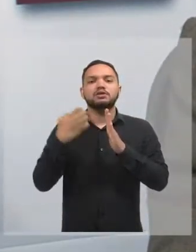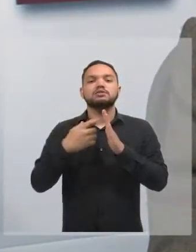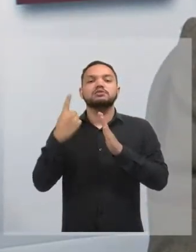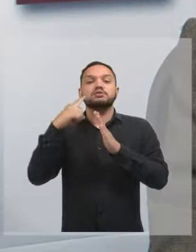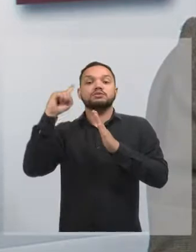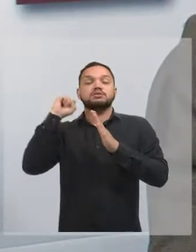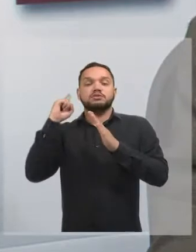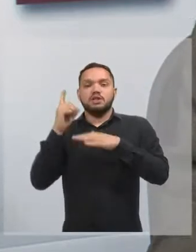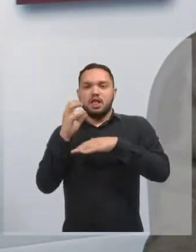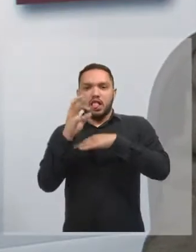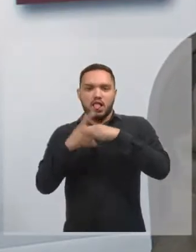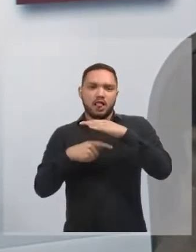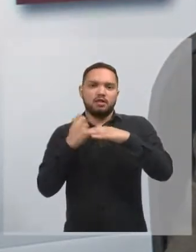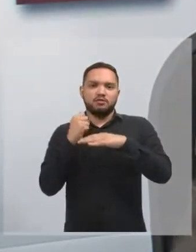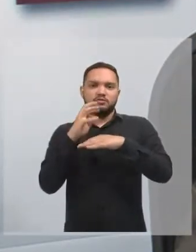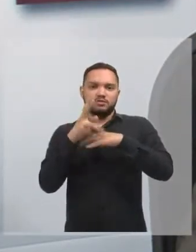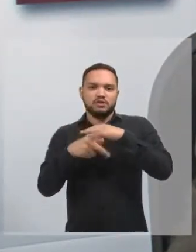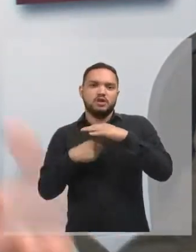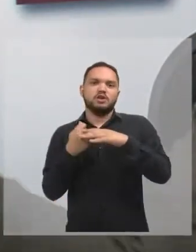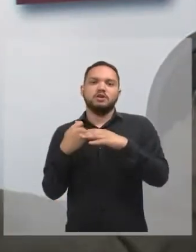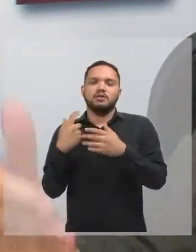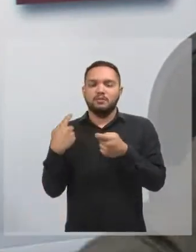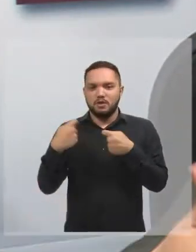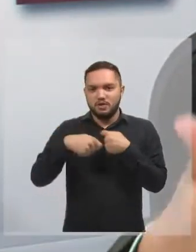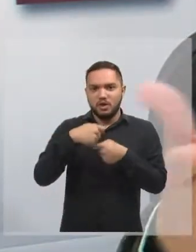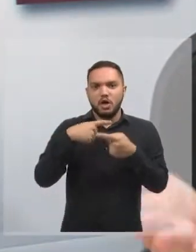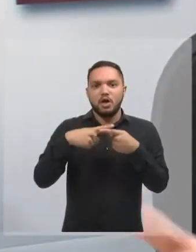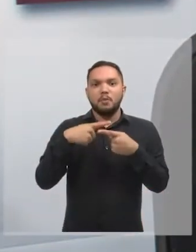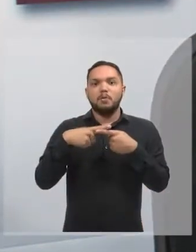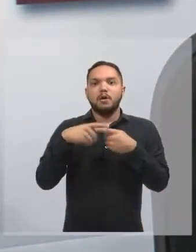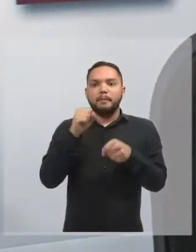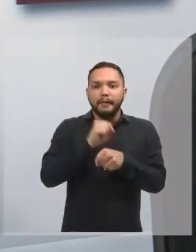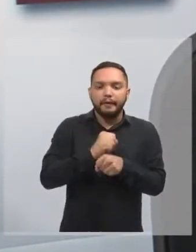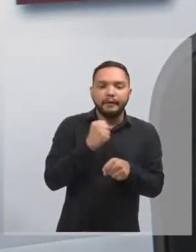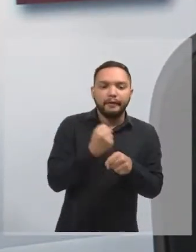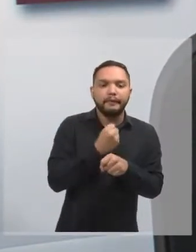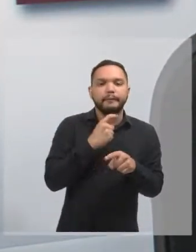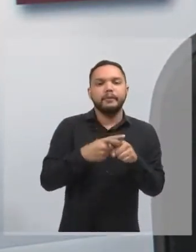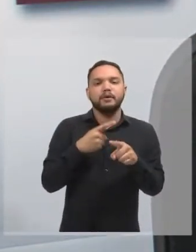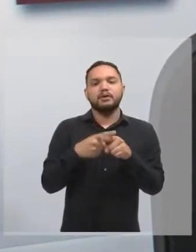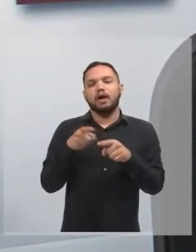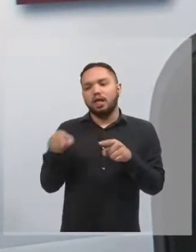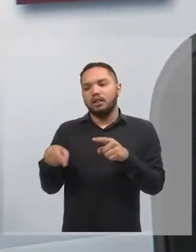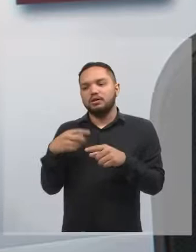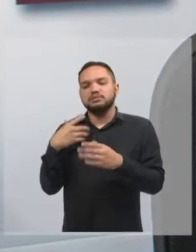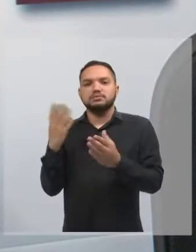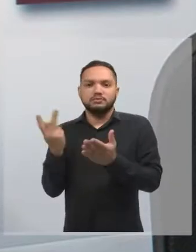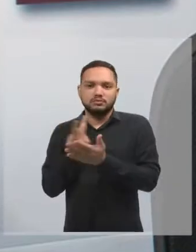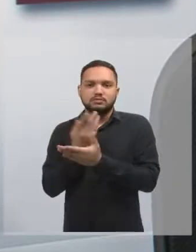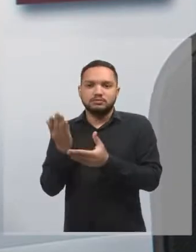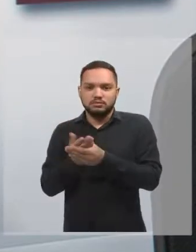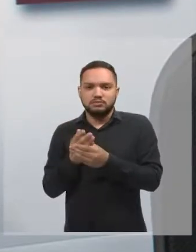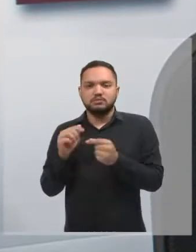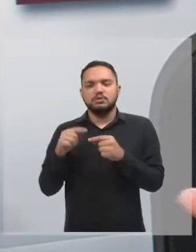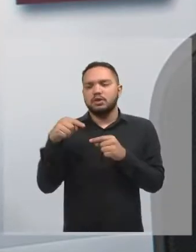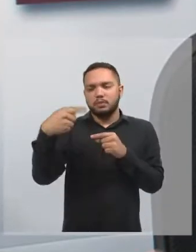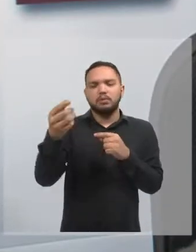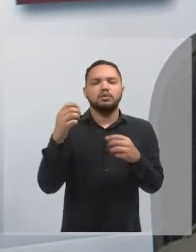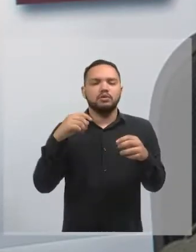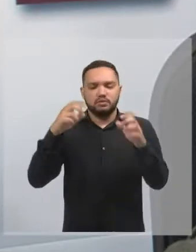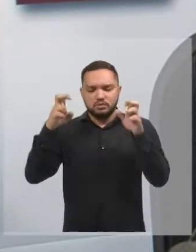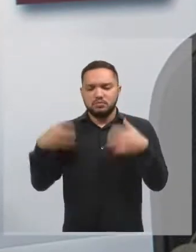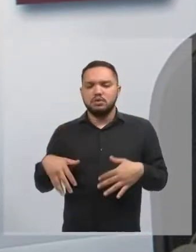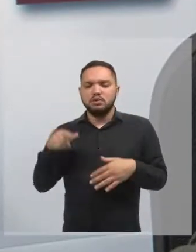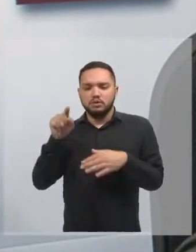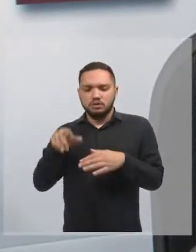Lava Jato, que muitas obras estão paradas porque elas estão à frente. É interessante isso, mas isso aí a gente vai discutir lá na frente.